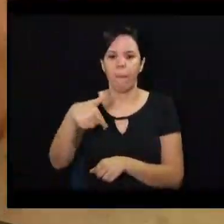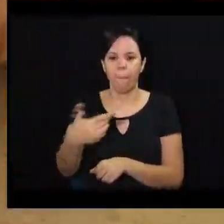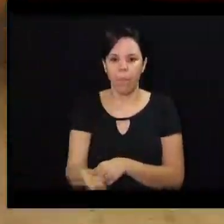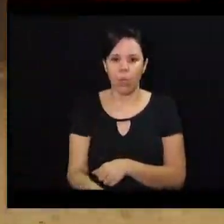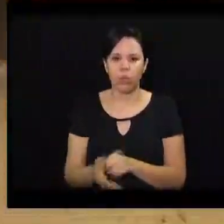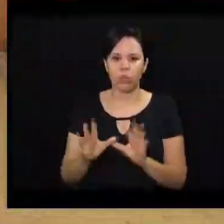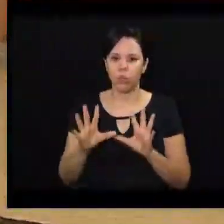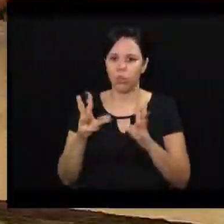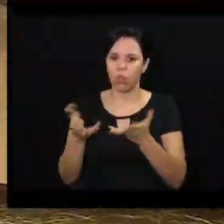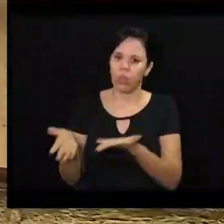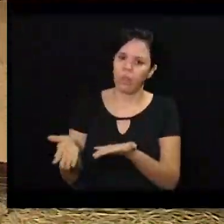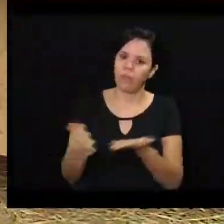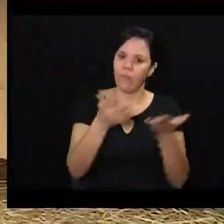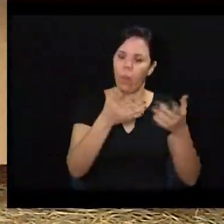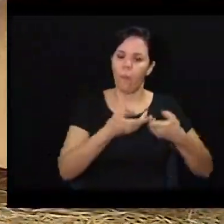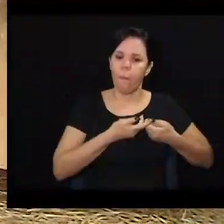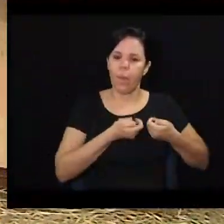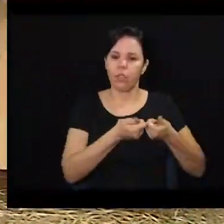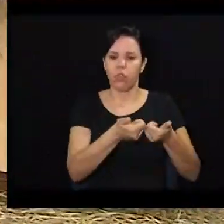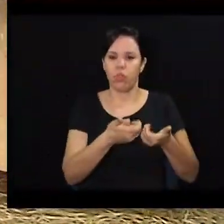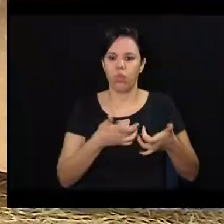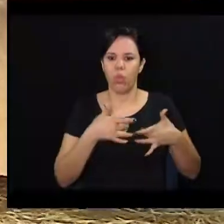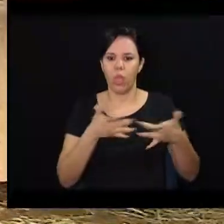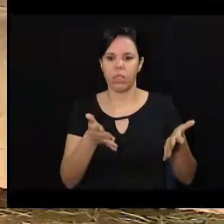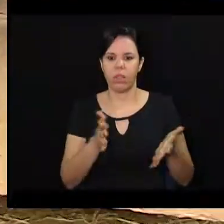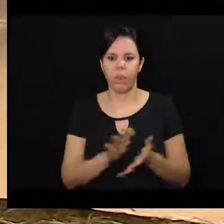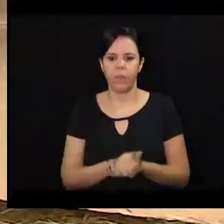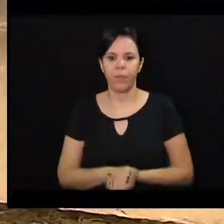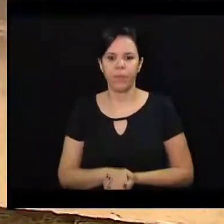todos estes vão para a doação.